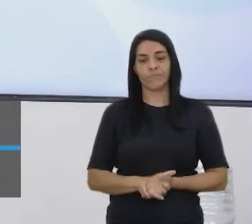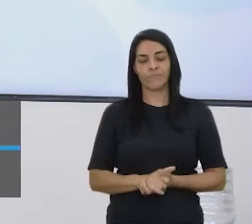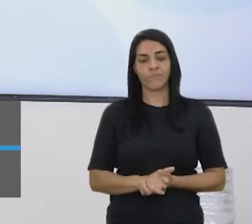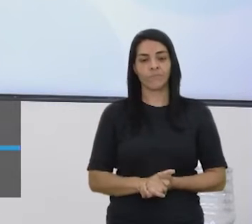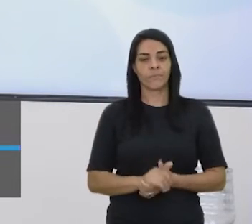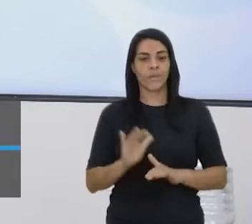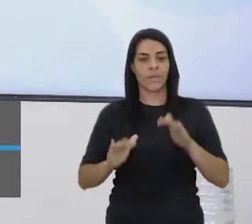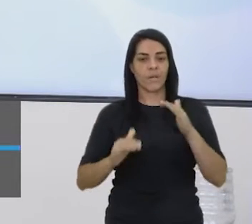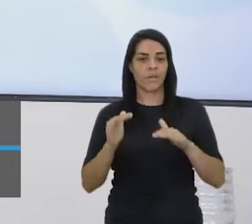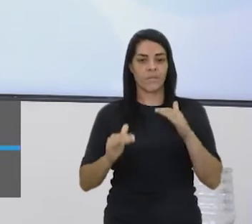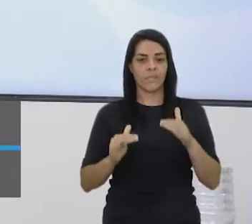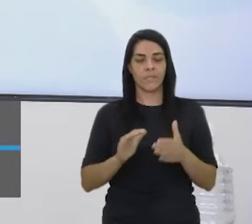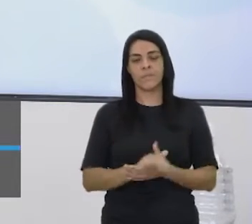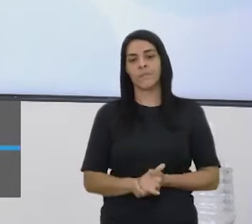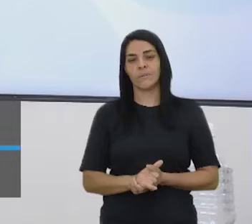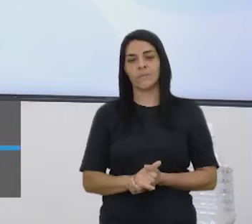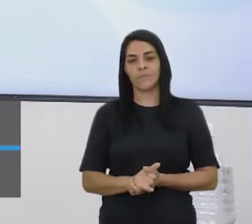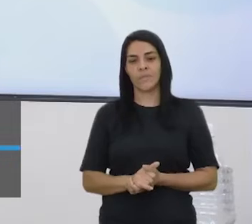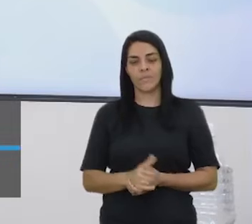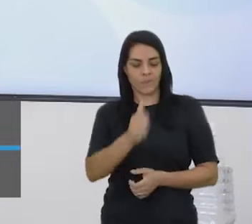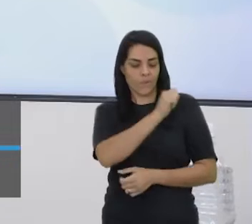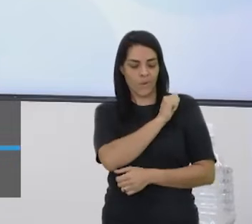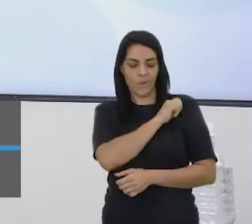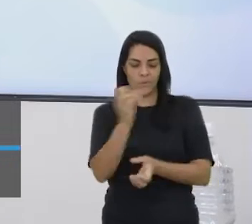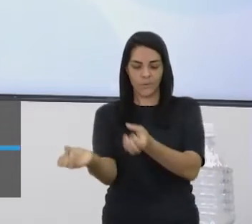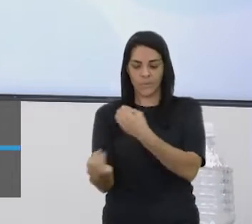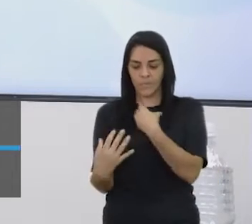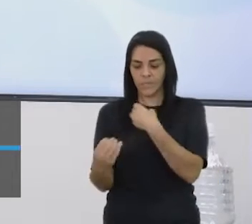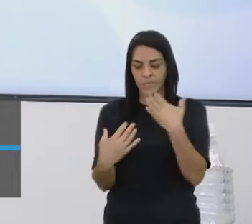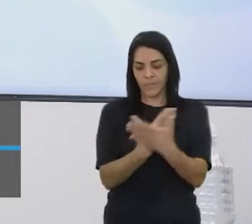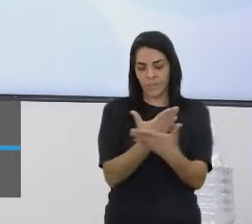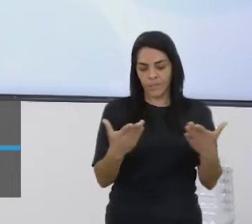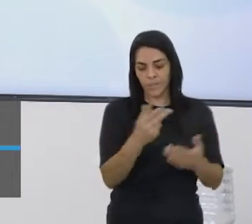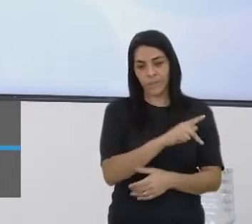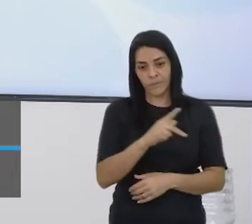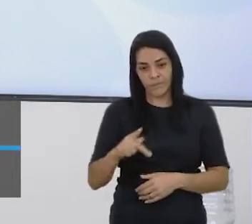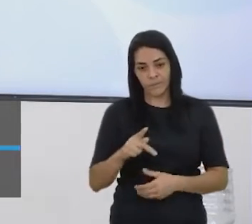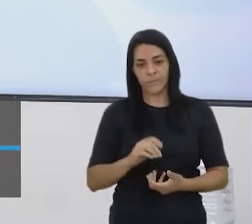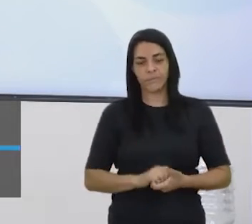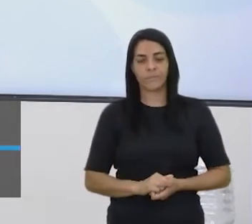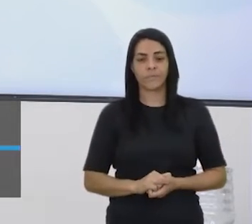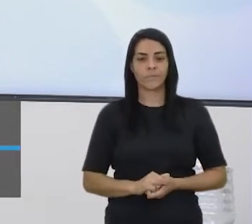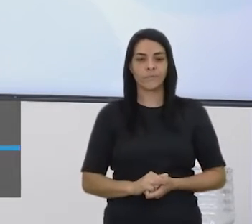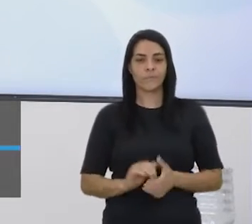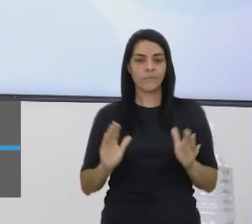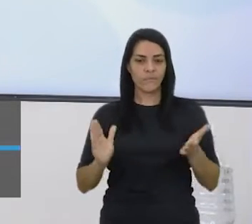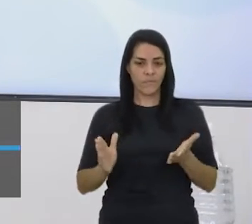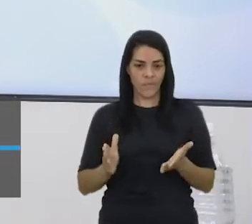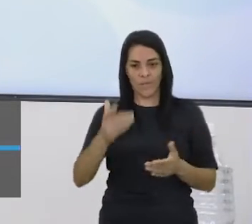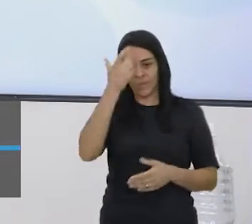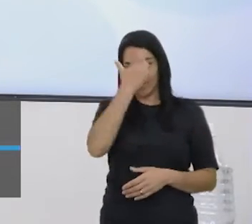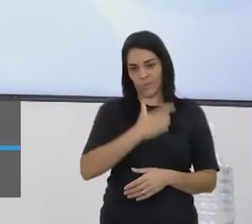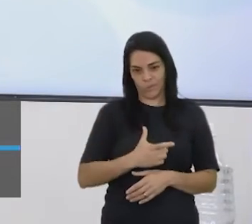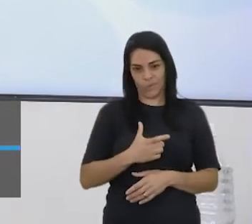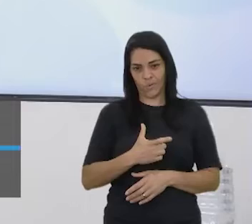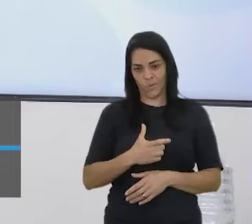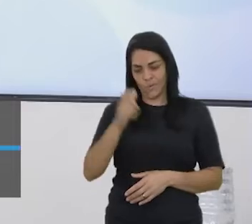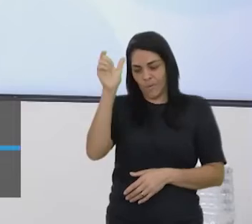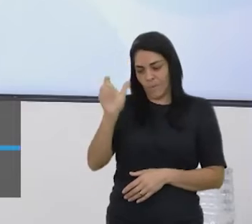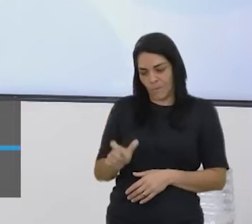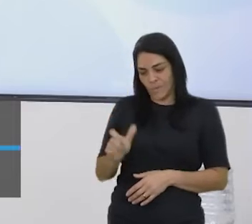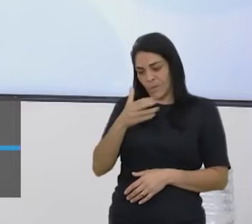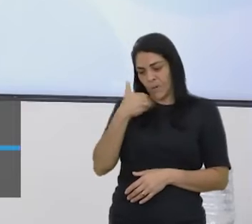e eu acredito nisso não é nem que eu posso dizer eu acredito nisso que hoje eu sou uma pessoa melhor por causa dos meus alunos